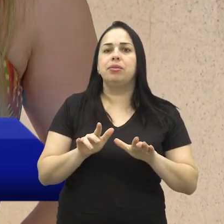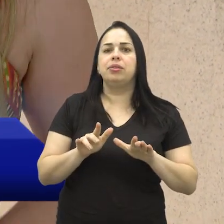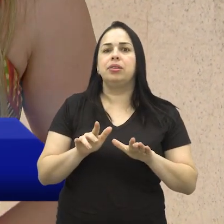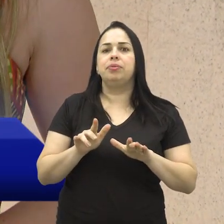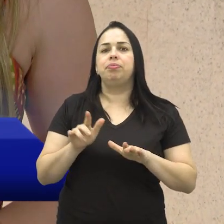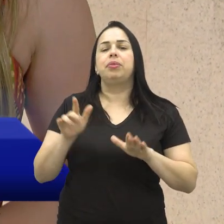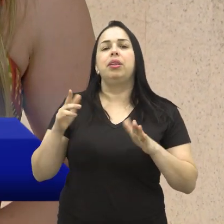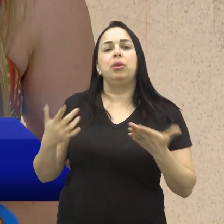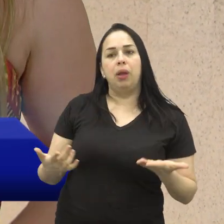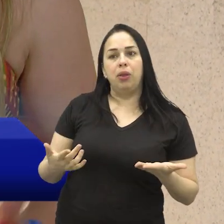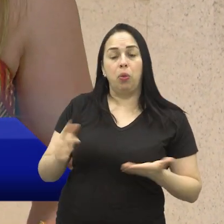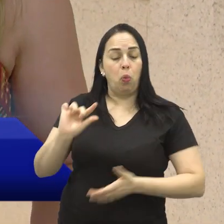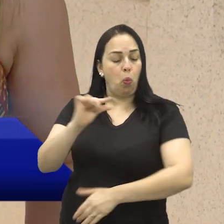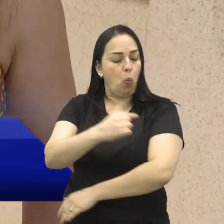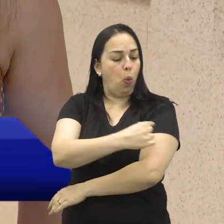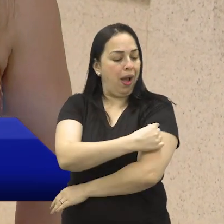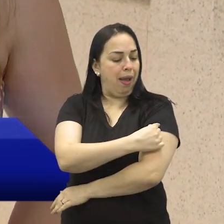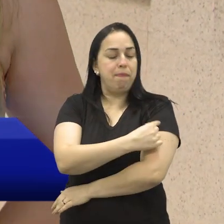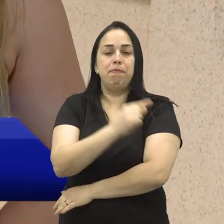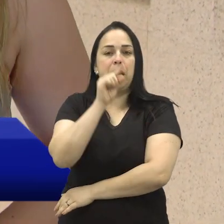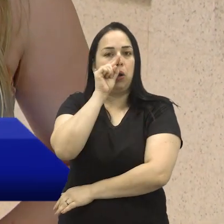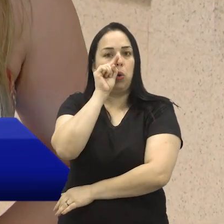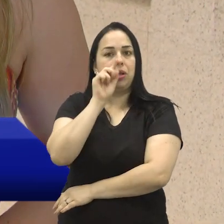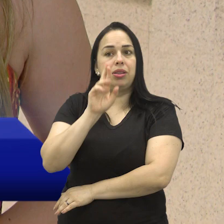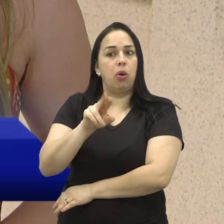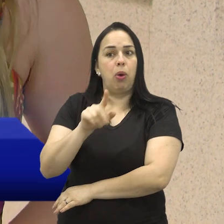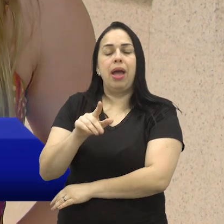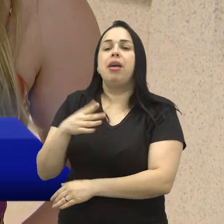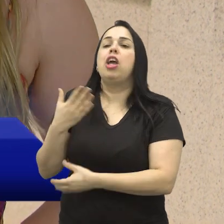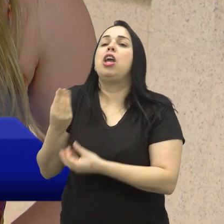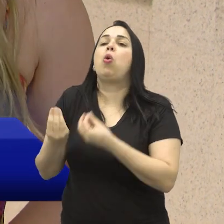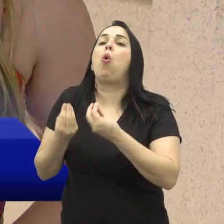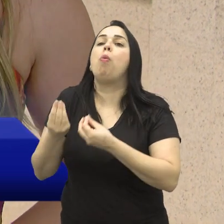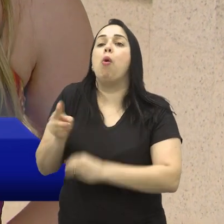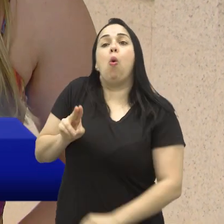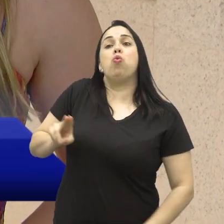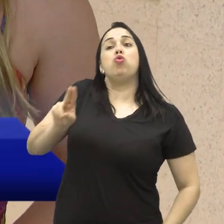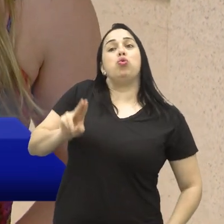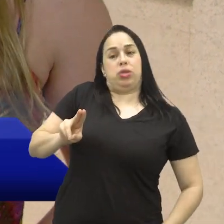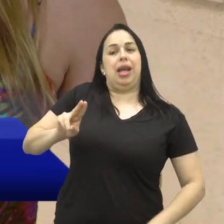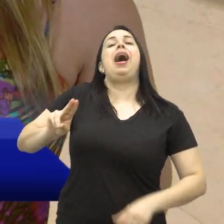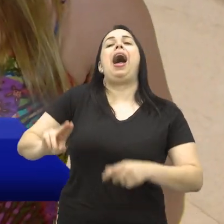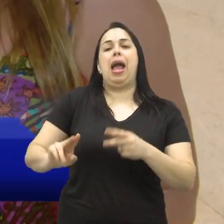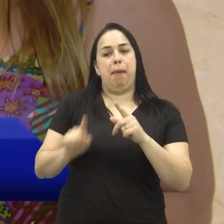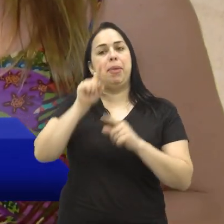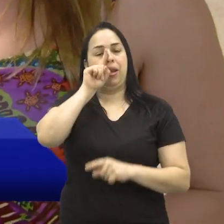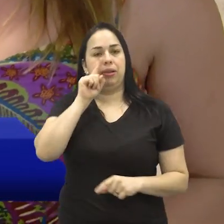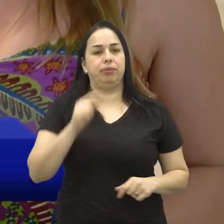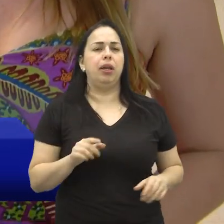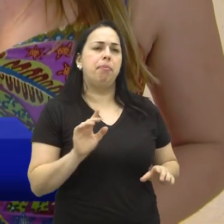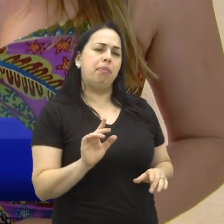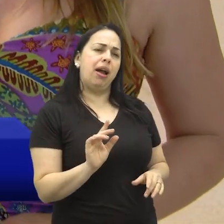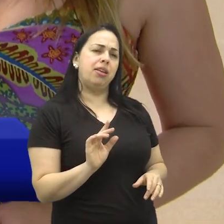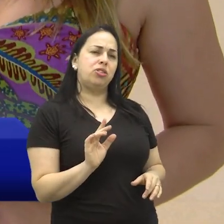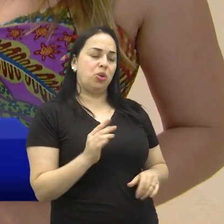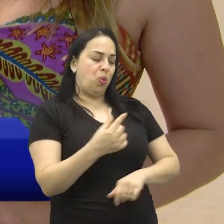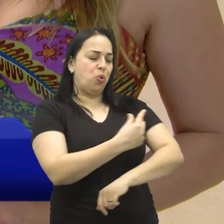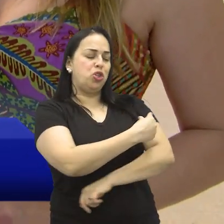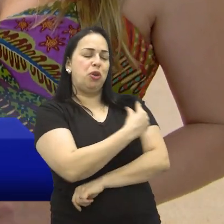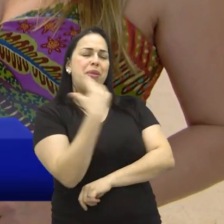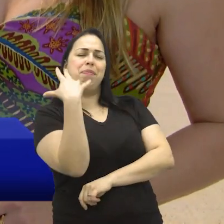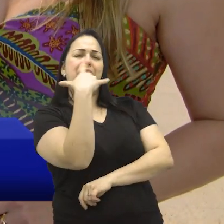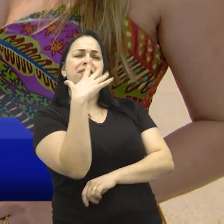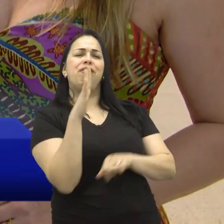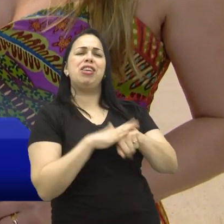o risco maior ele não está no implante em si, mas na forma como ele é administrado. E explica pra gente, o que o chip da